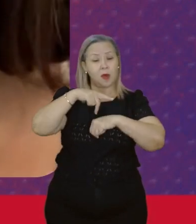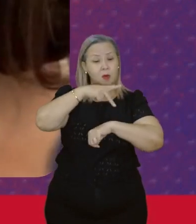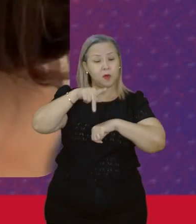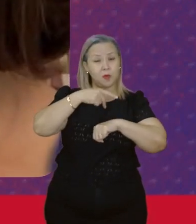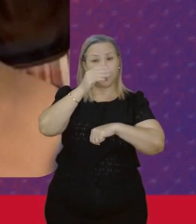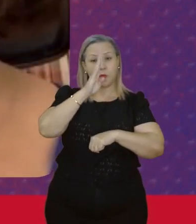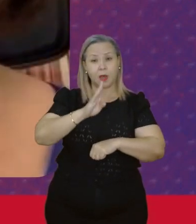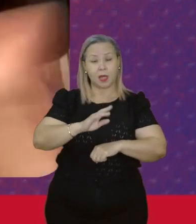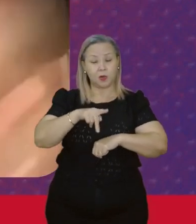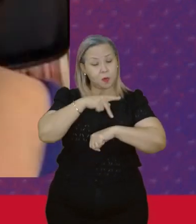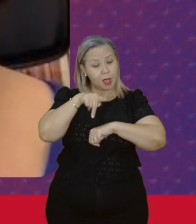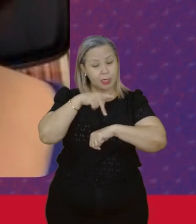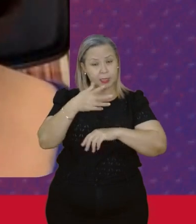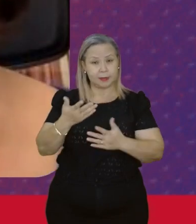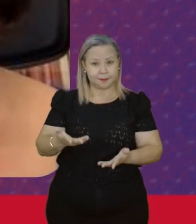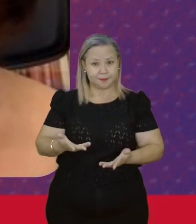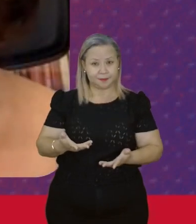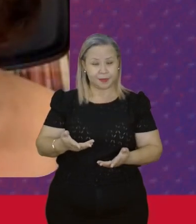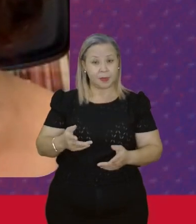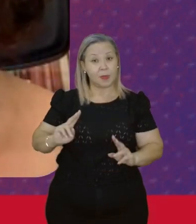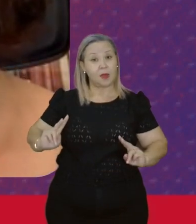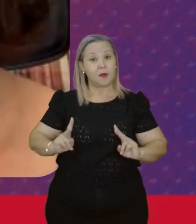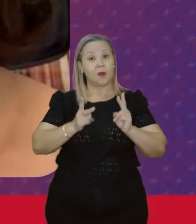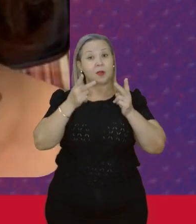que valorize o papel do mercado.